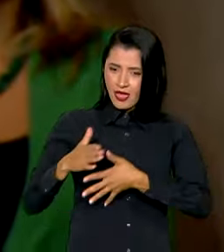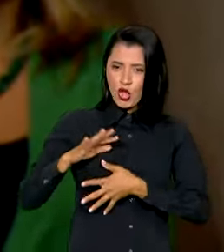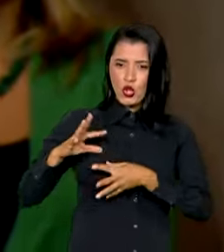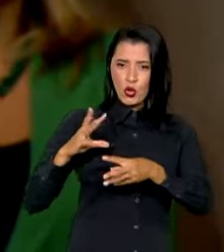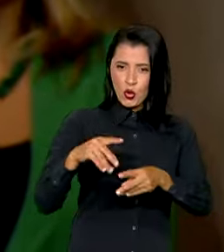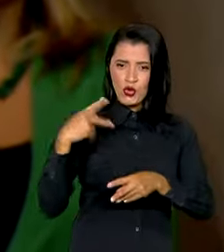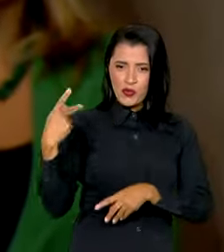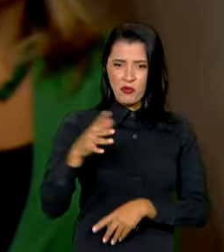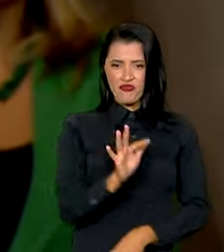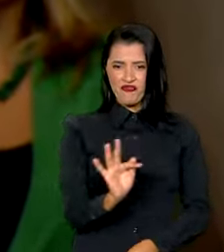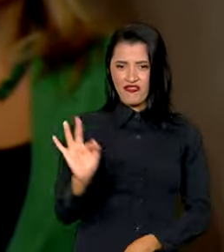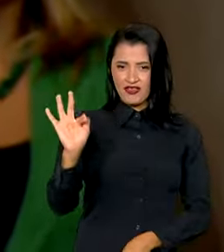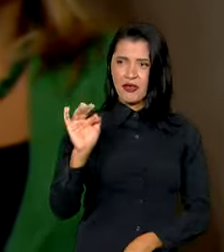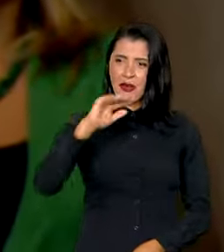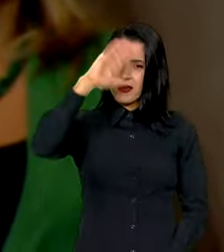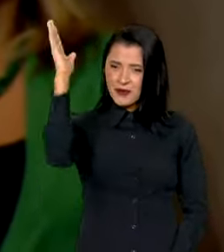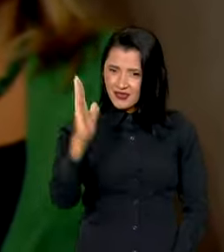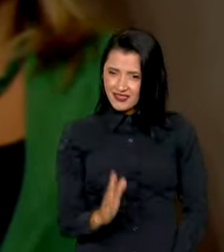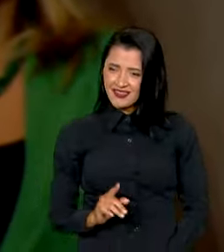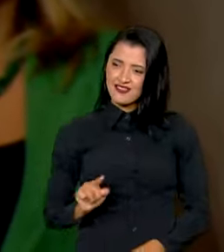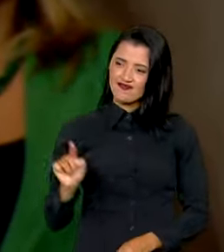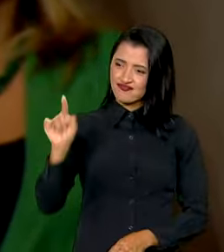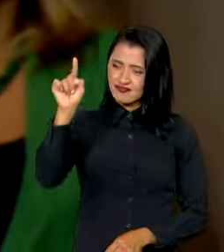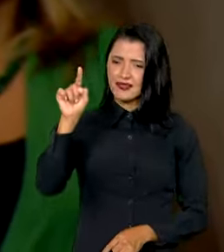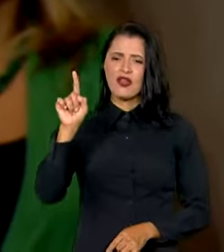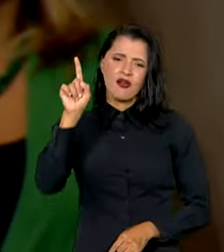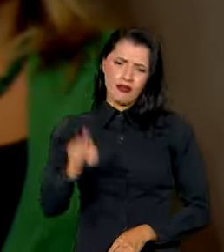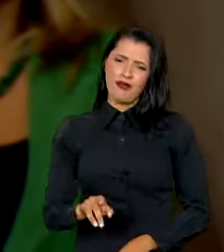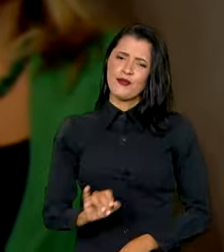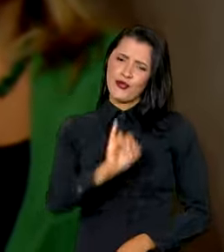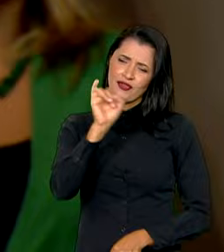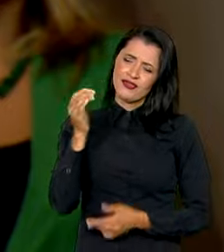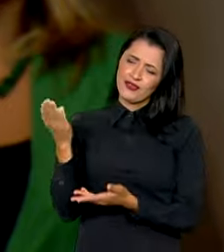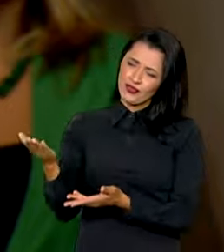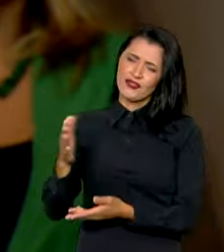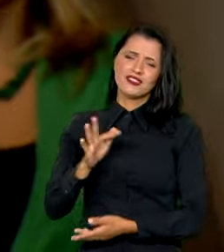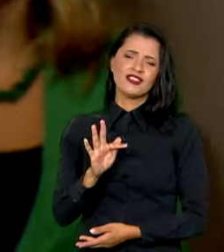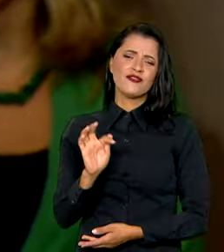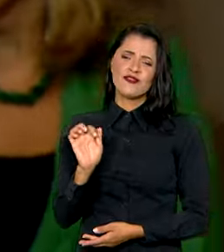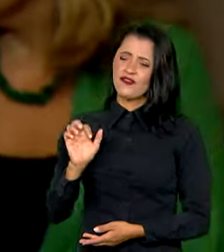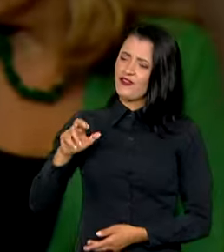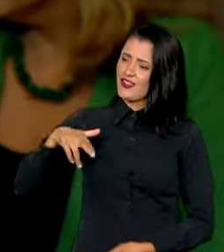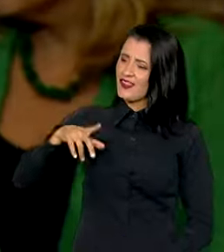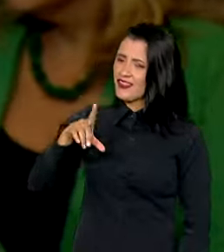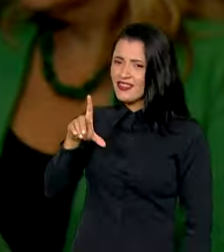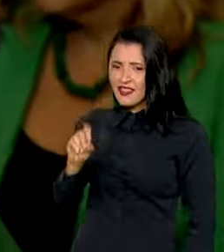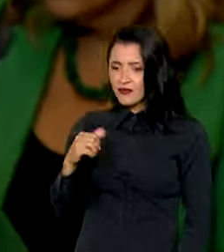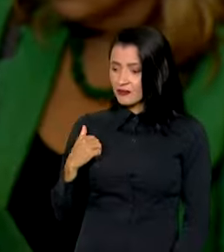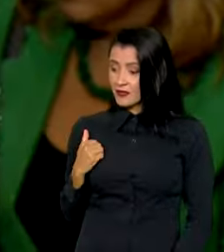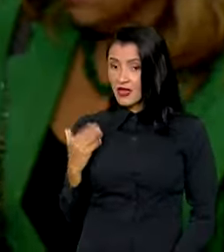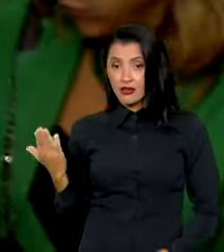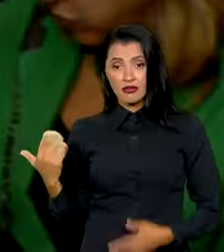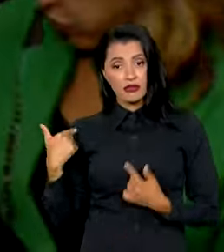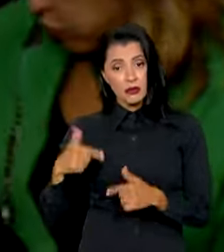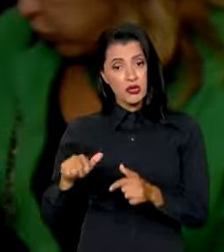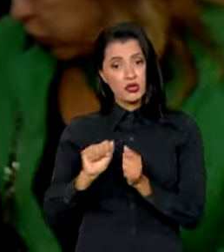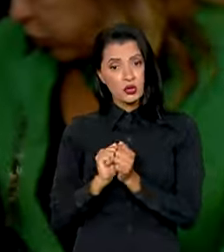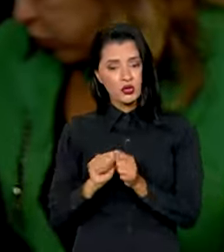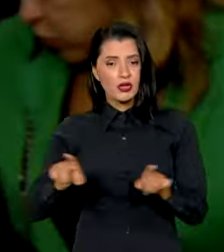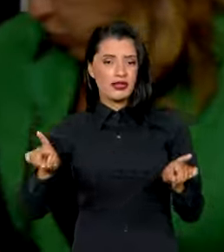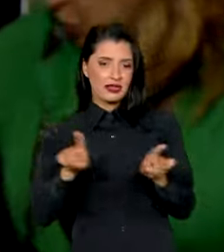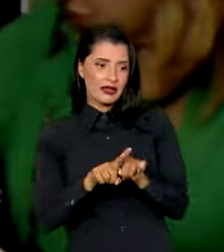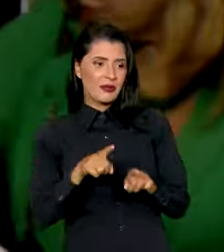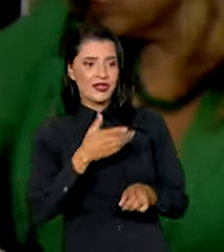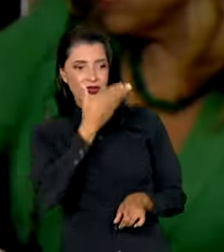federação. Então, é fundamental, Fernando, ter você ao nosso lado. Acho que eu não mencionei também